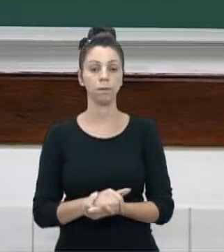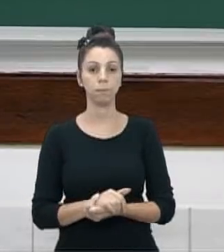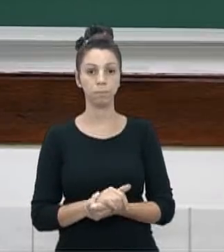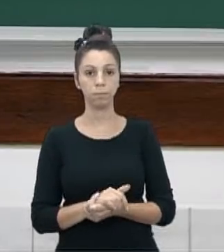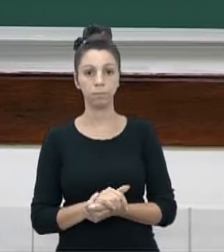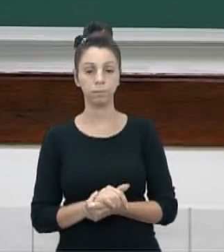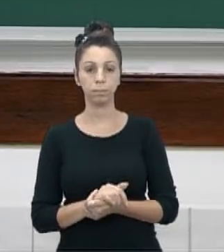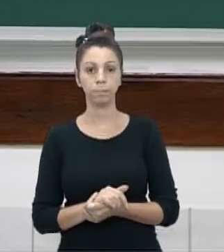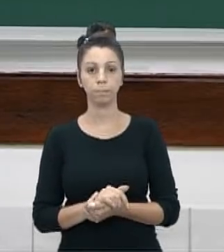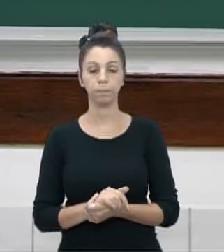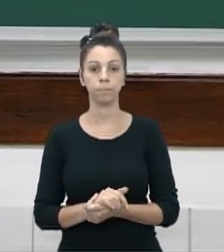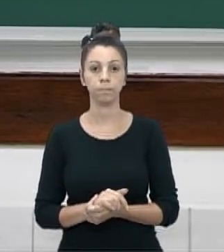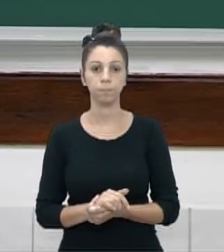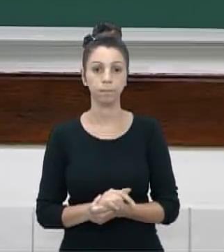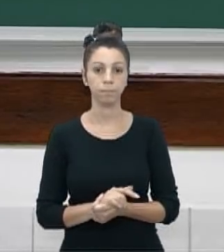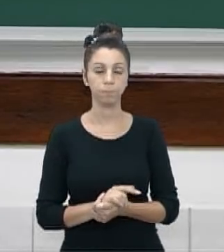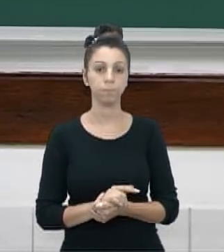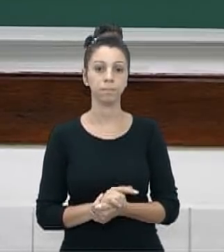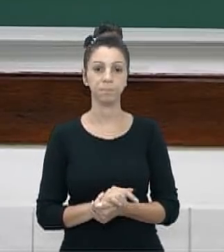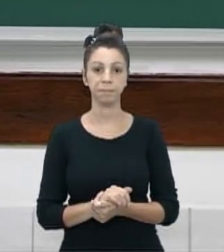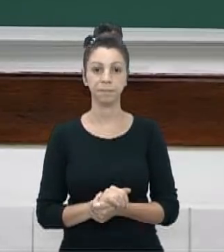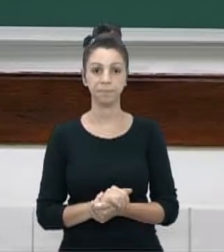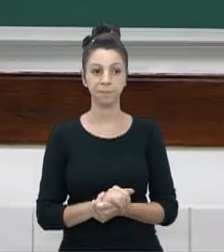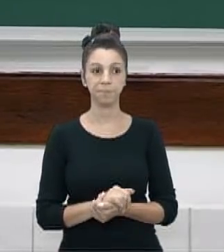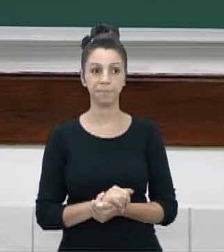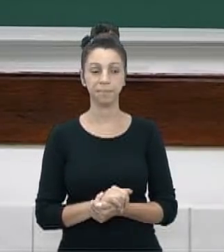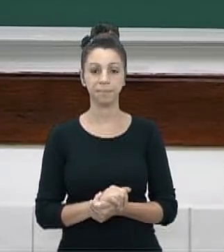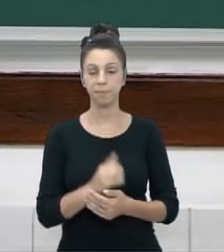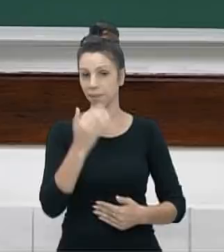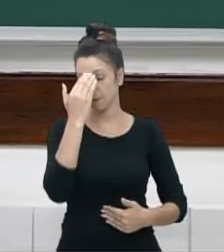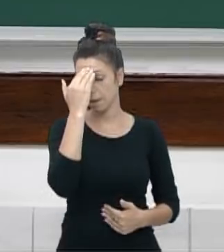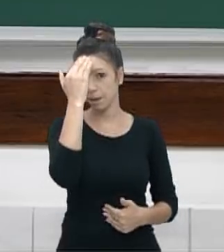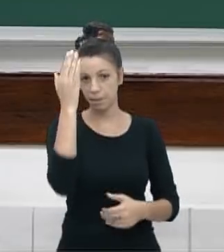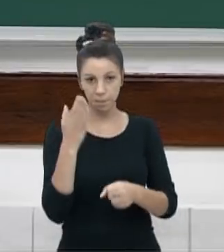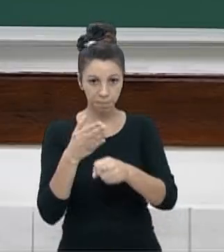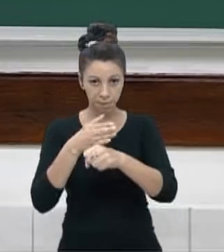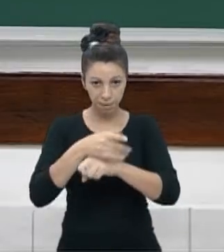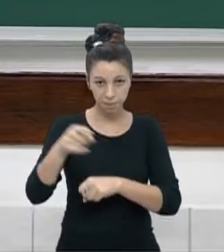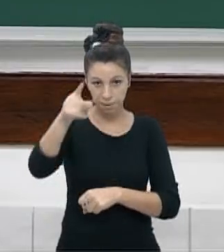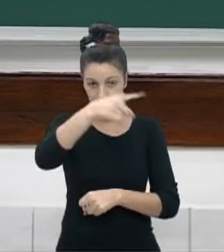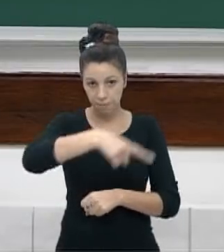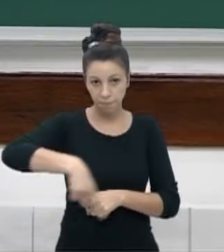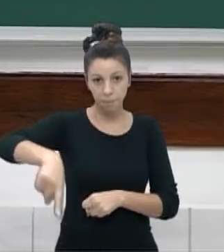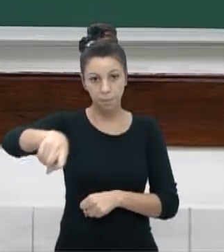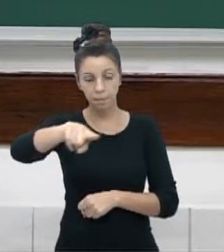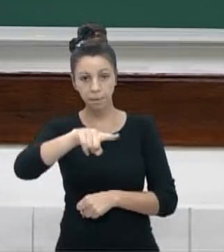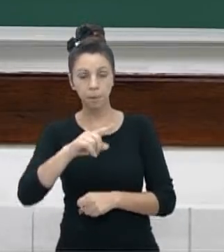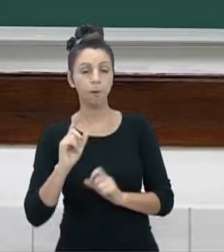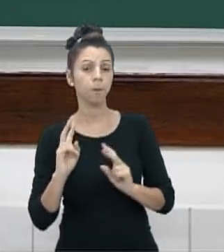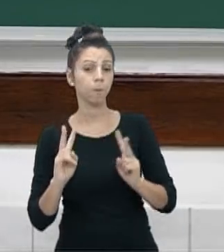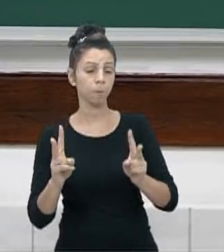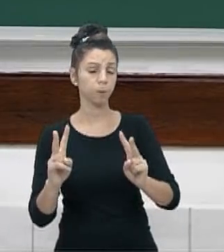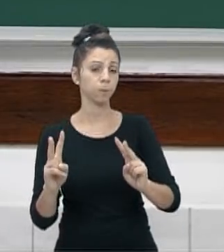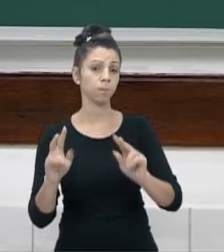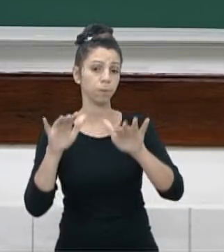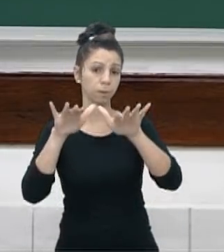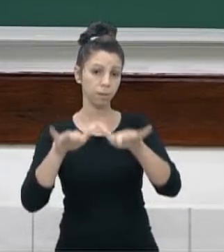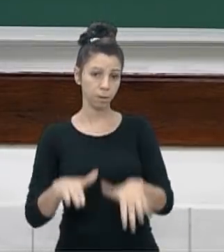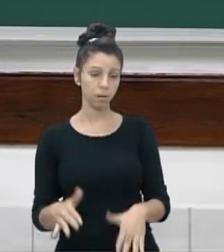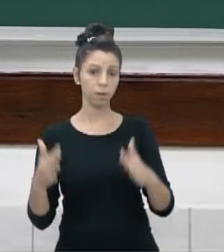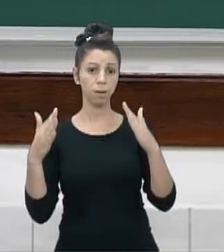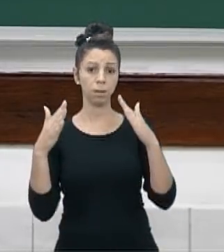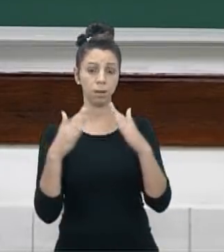aí de violar os direitos autorais, certo? Agradeço muito a participação de todos e continuem em casa, se